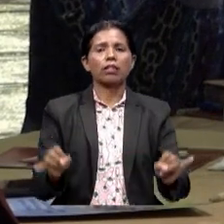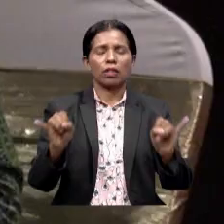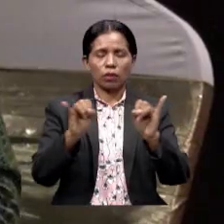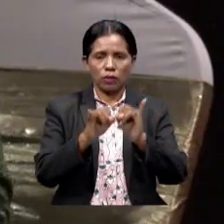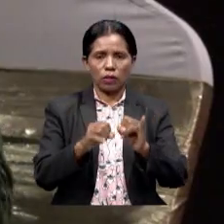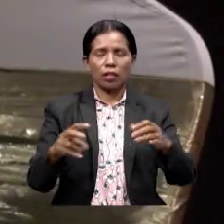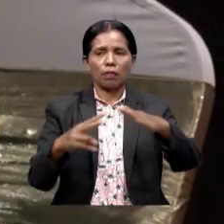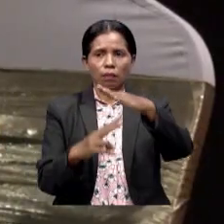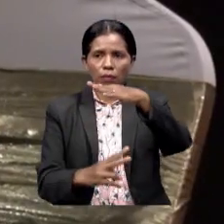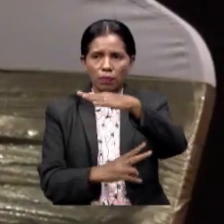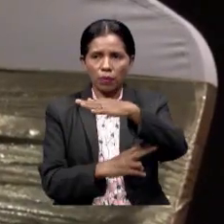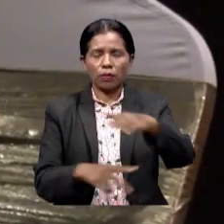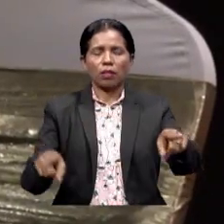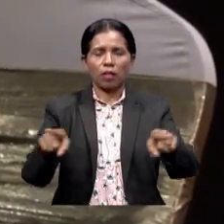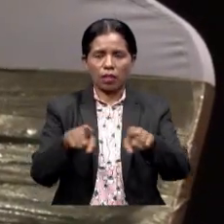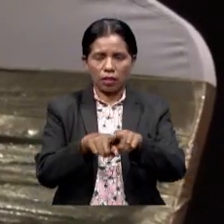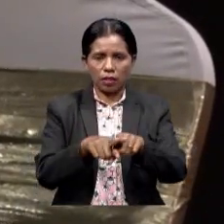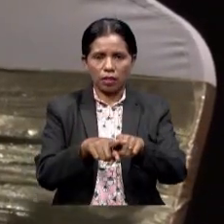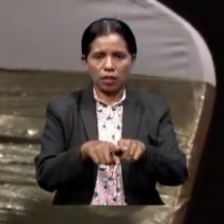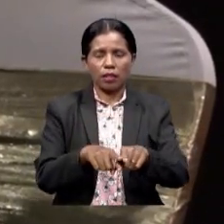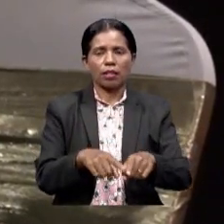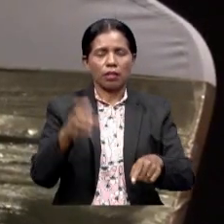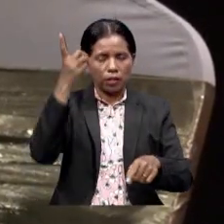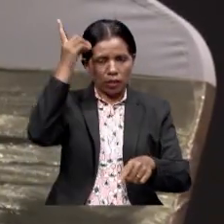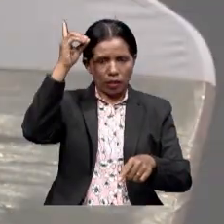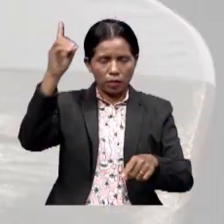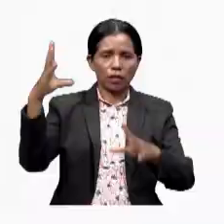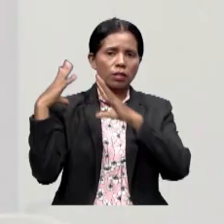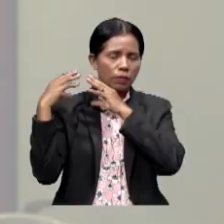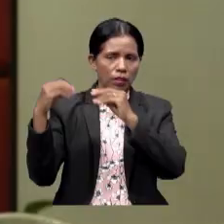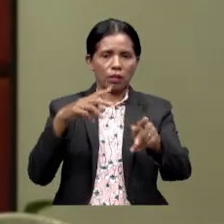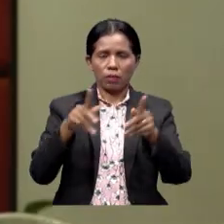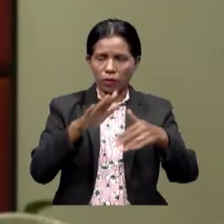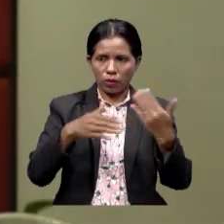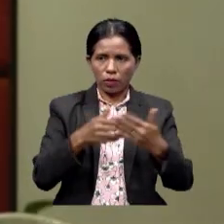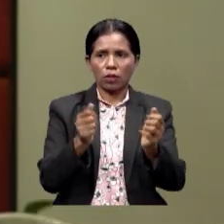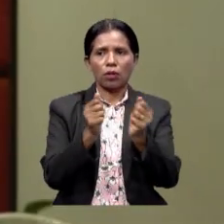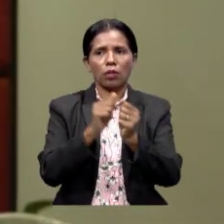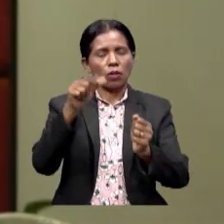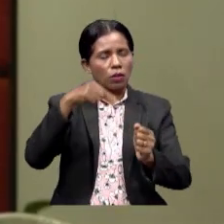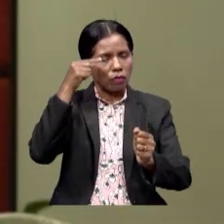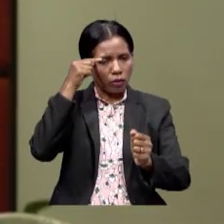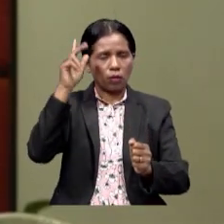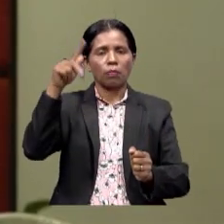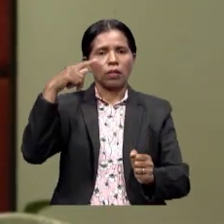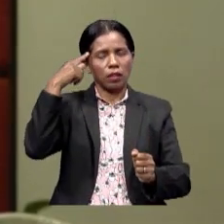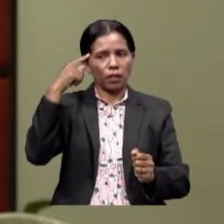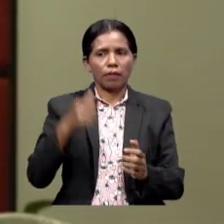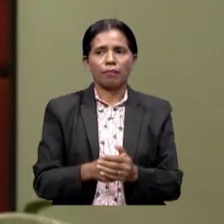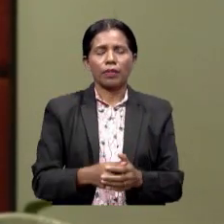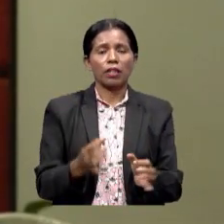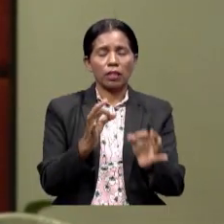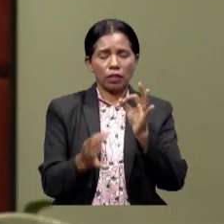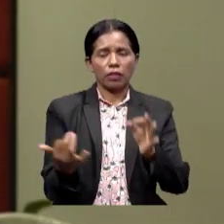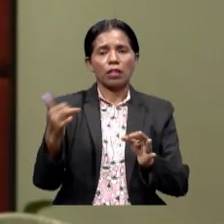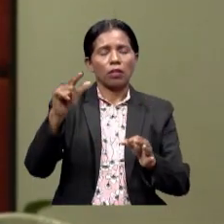entre aspiração ga mehiga esperança povo nea o governo nea política. Se sirhakar governo